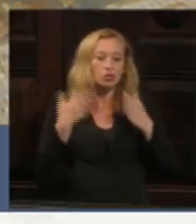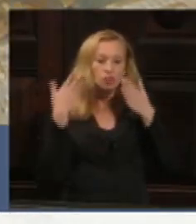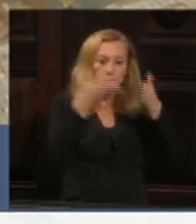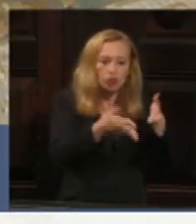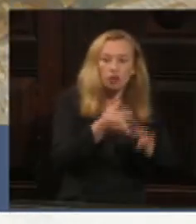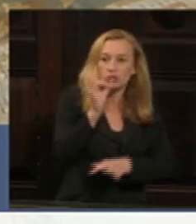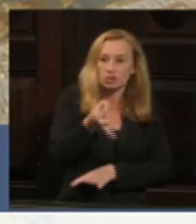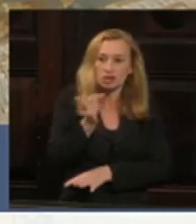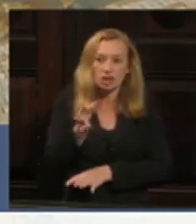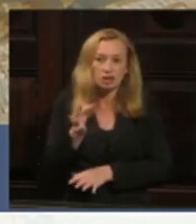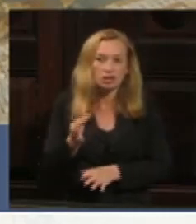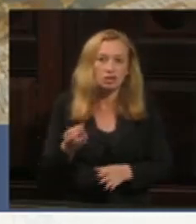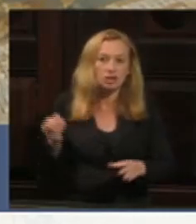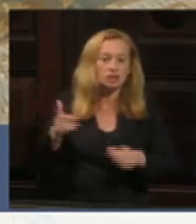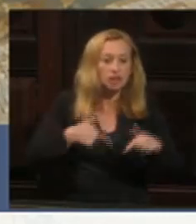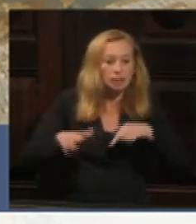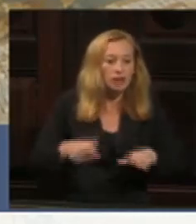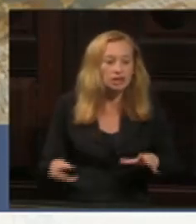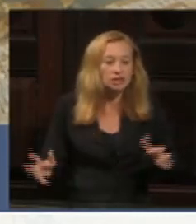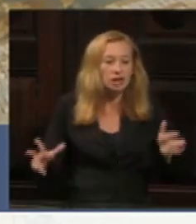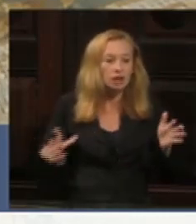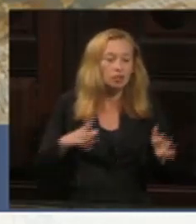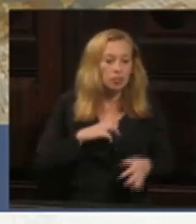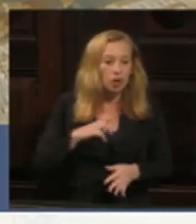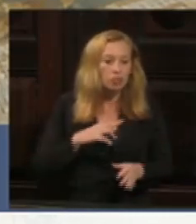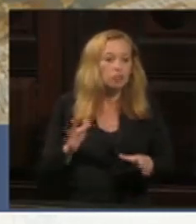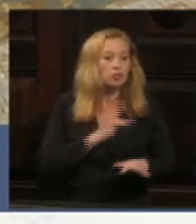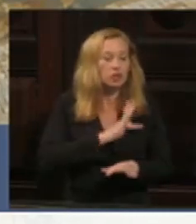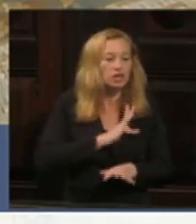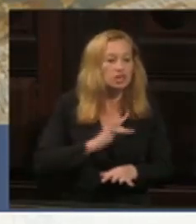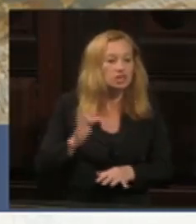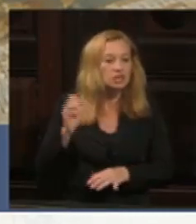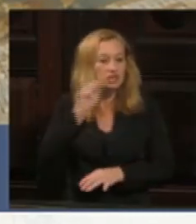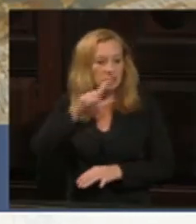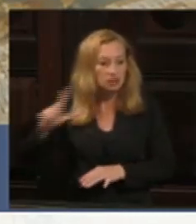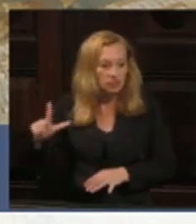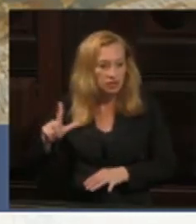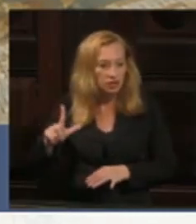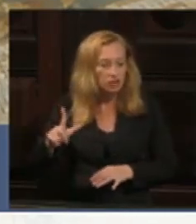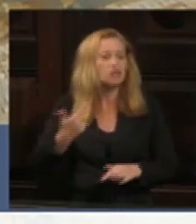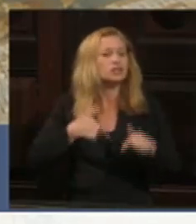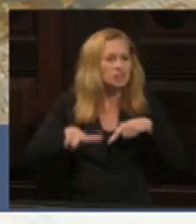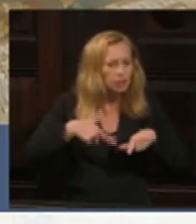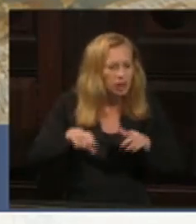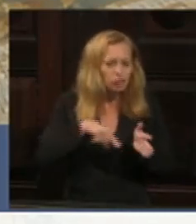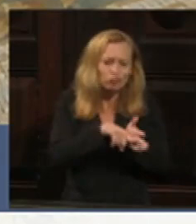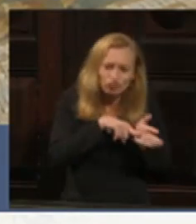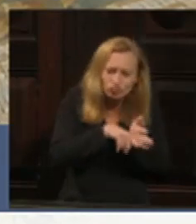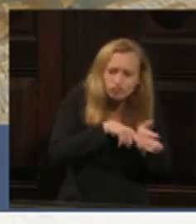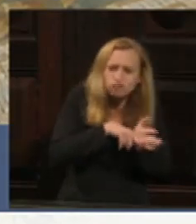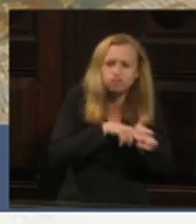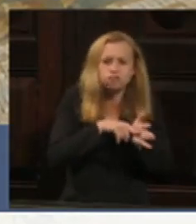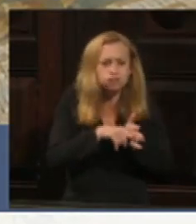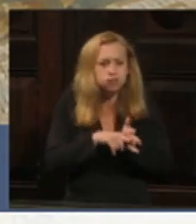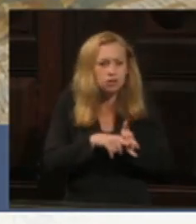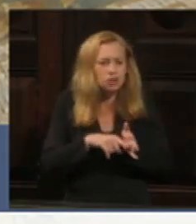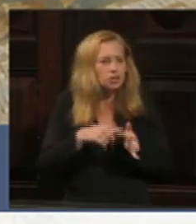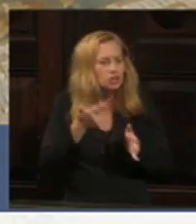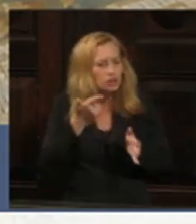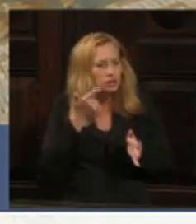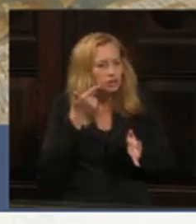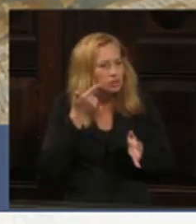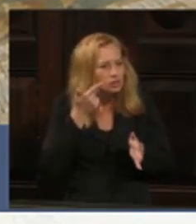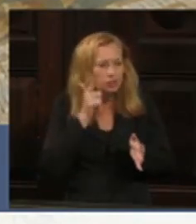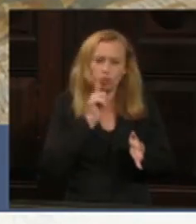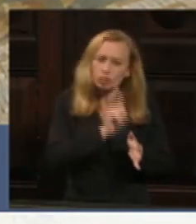da própria Polícia Civil, do próprio Ministério Público, de alguma forma, que atrapalhou em muito a investigação, que eles não conseguiram caminhar o caminho